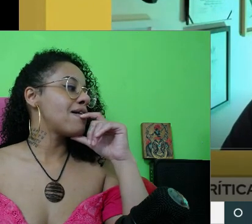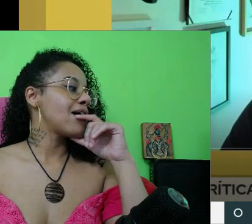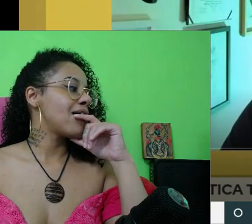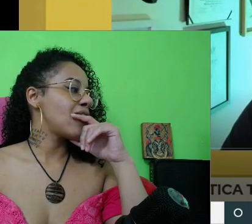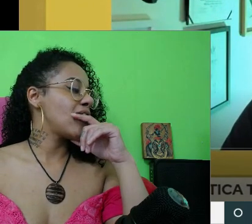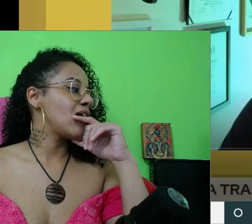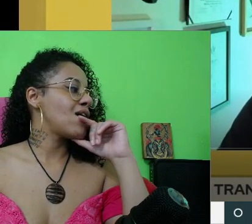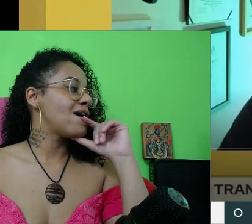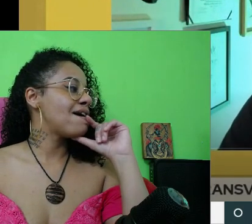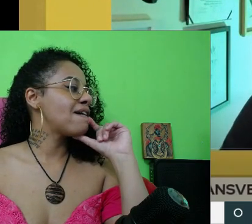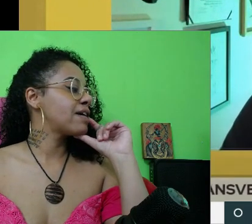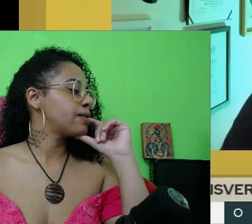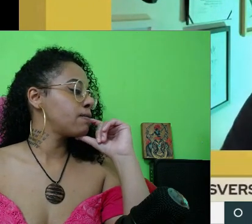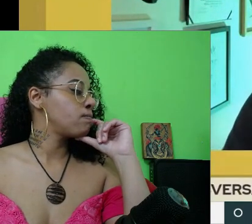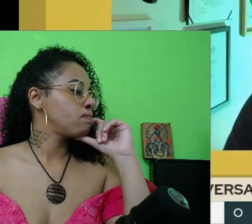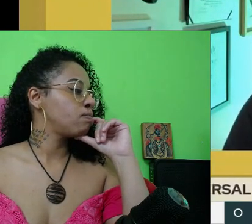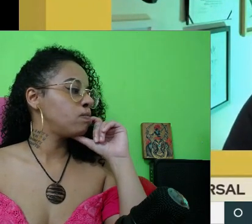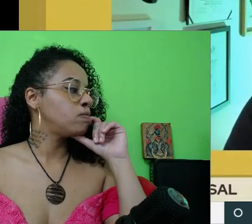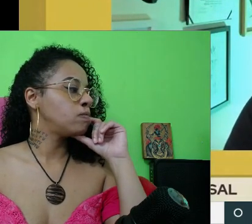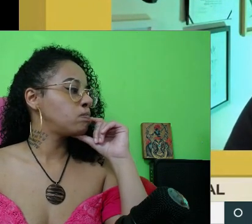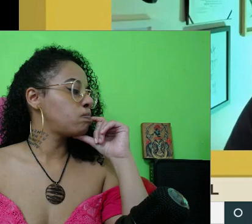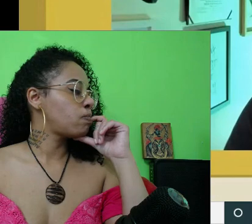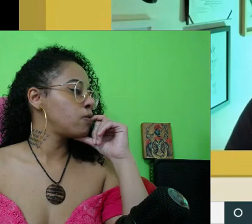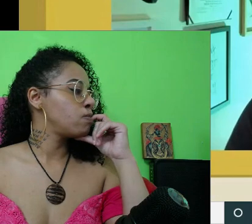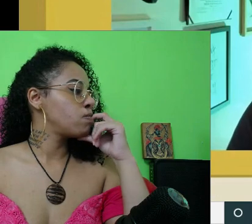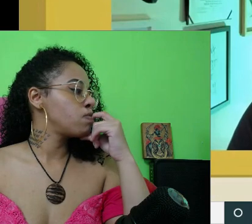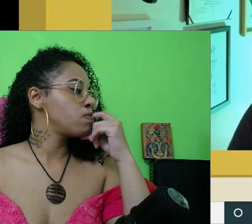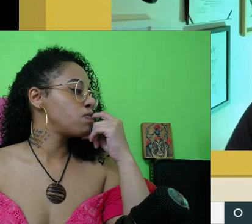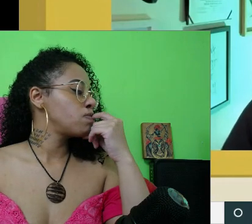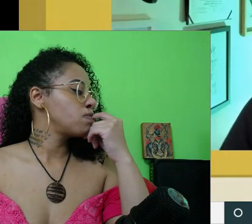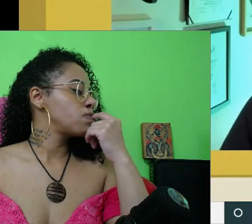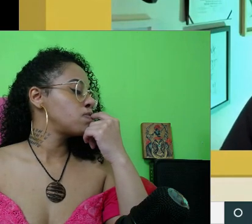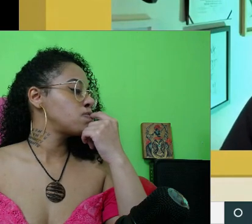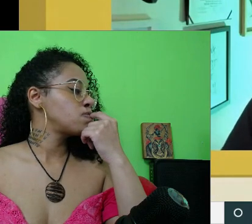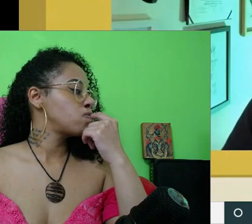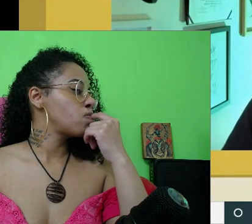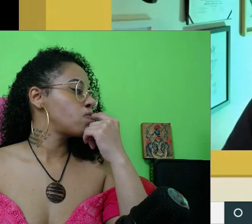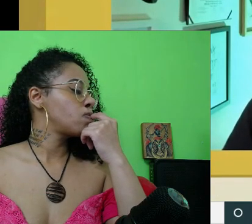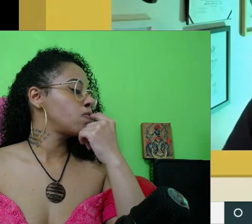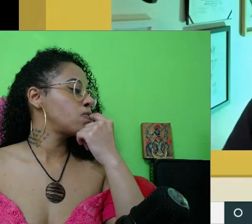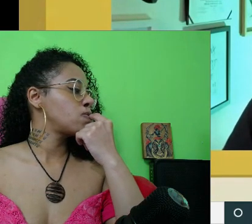sabe é trabalhador né